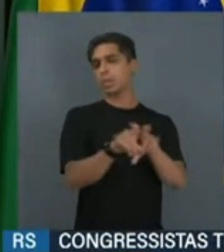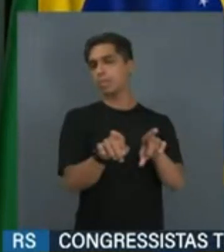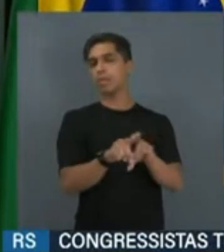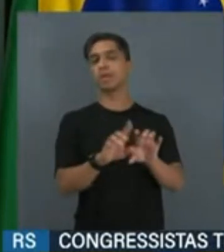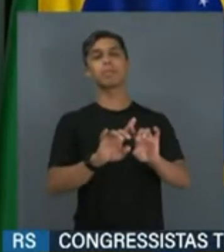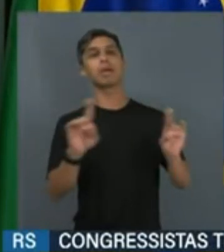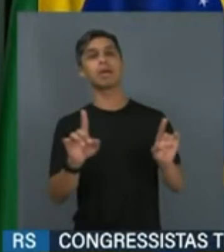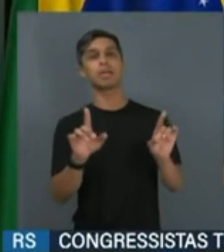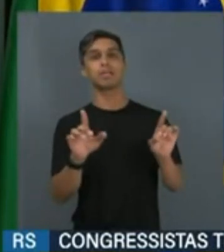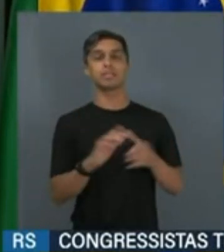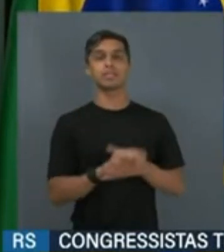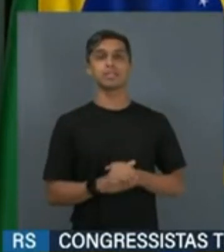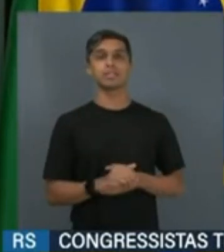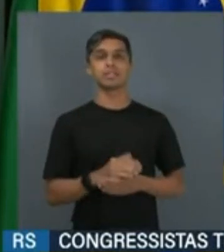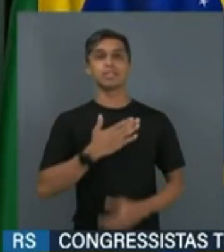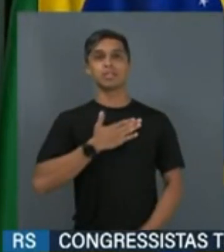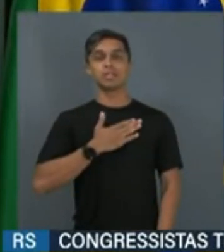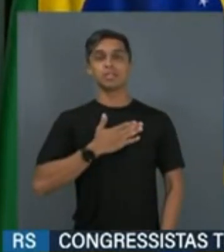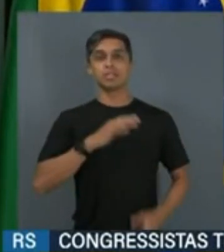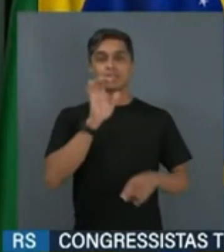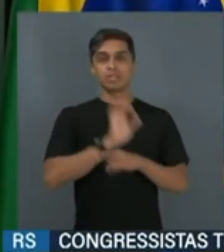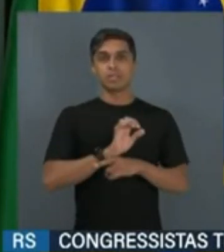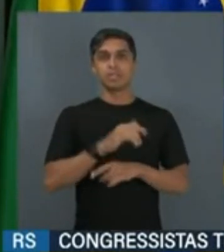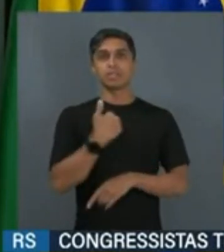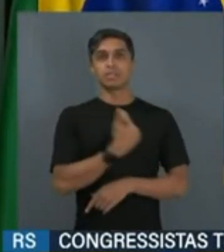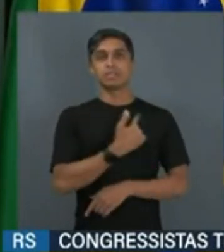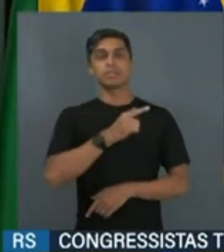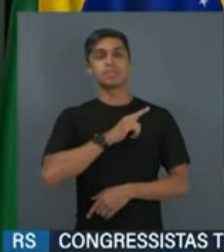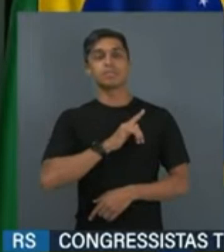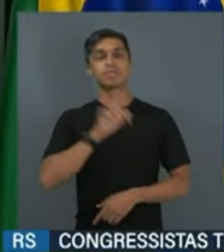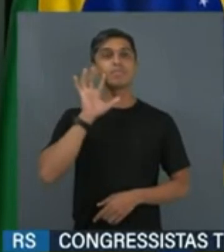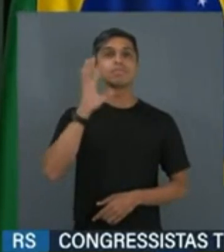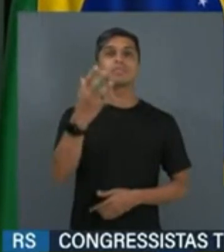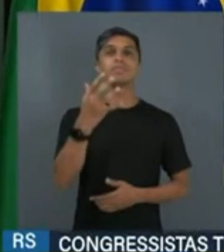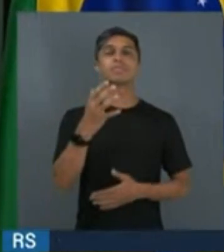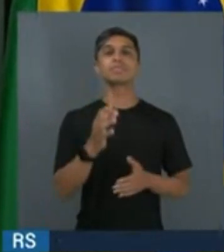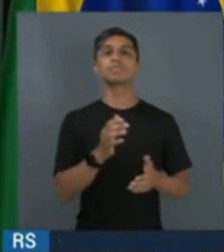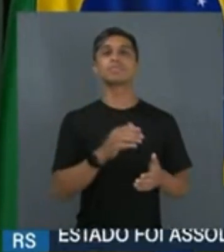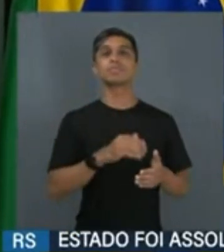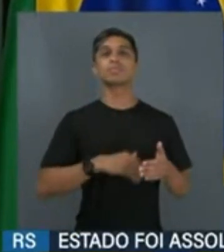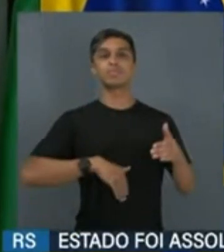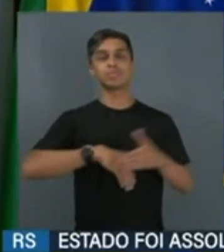Aliás, lá no meu estado, nós estamos tendo a decisão do campeonato também.